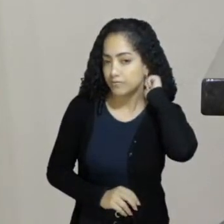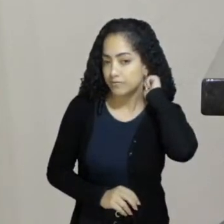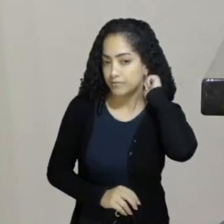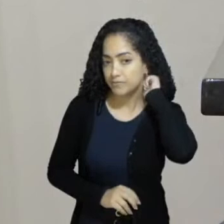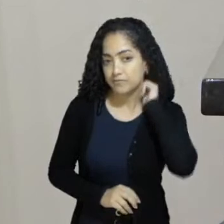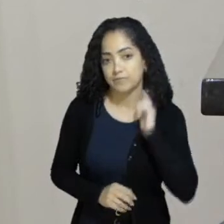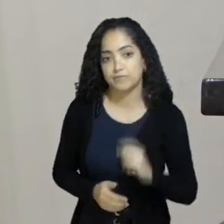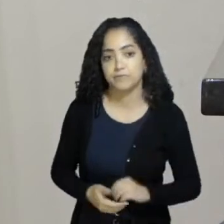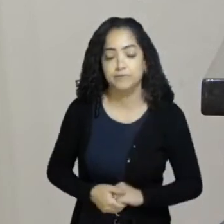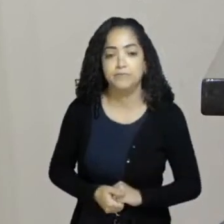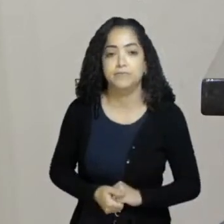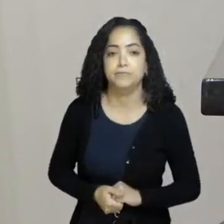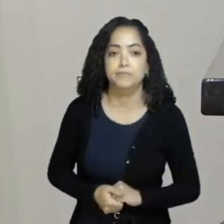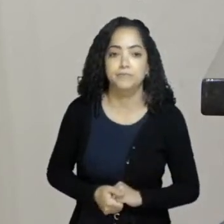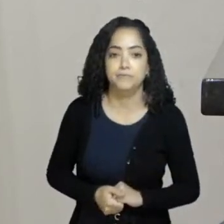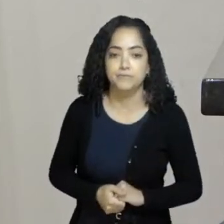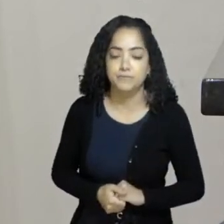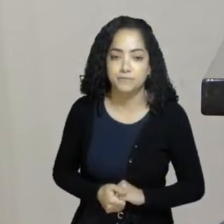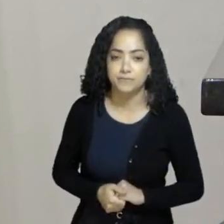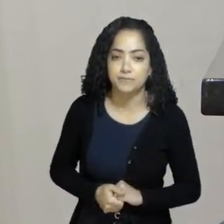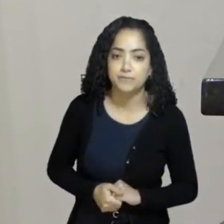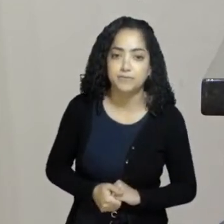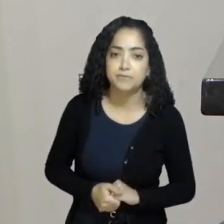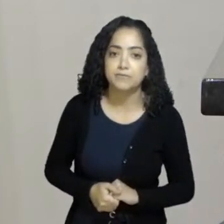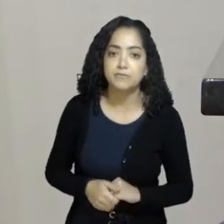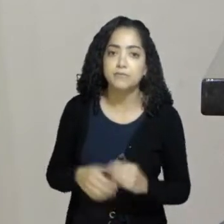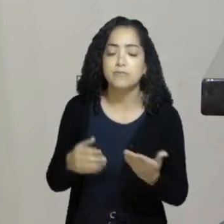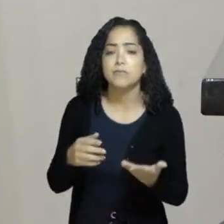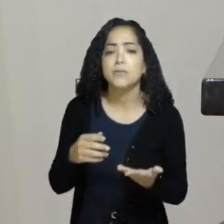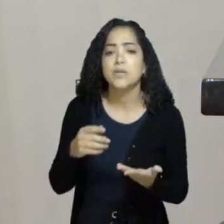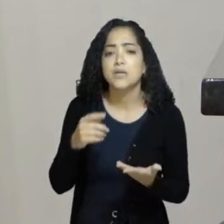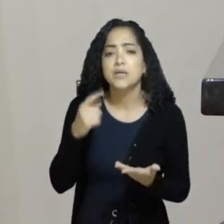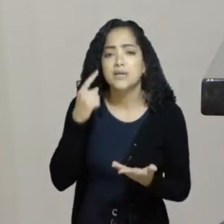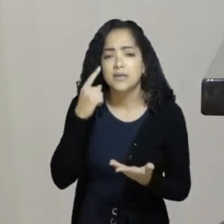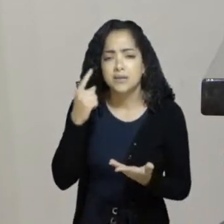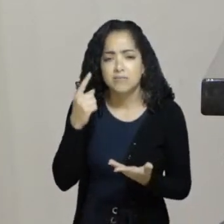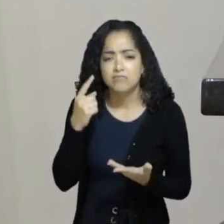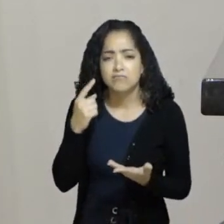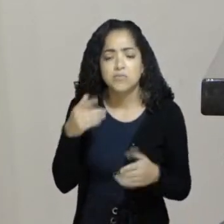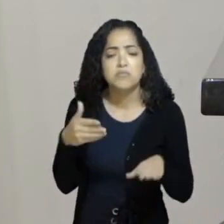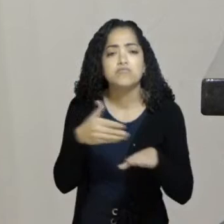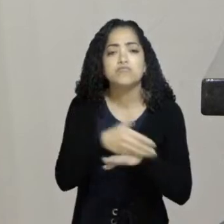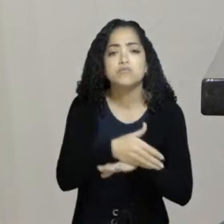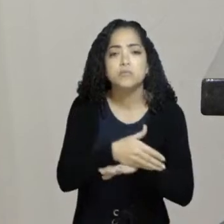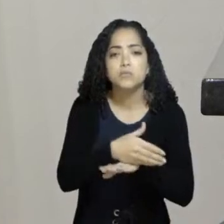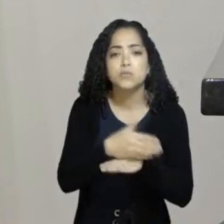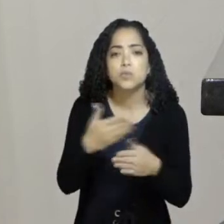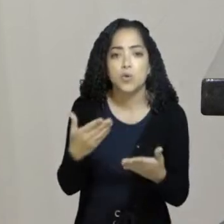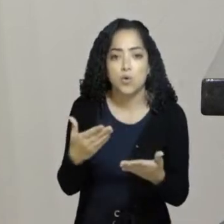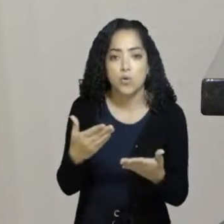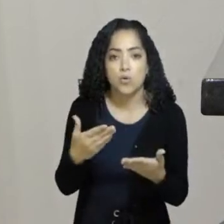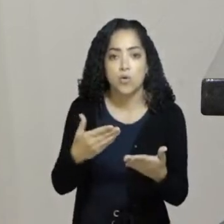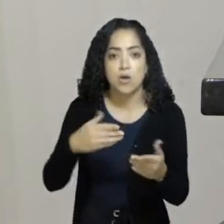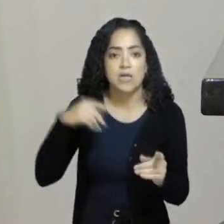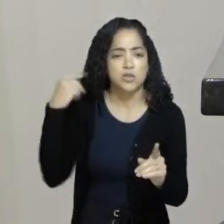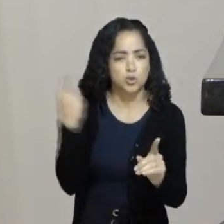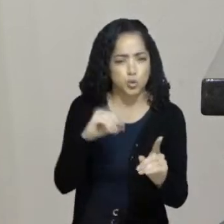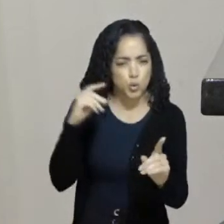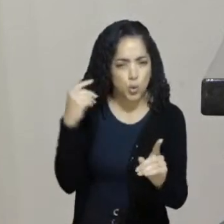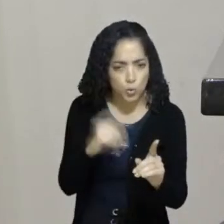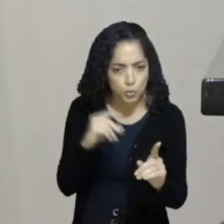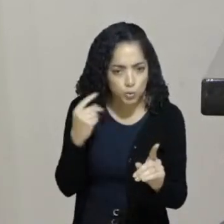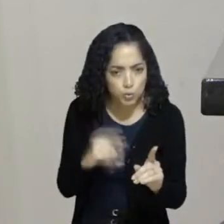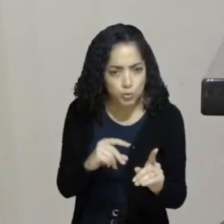e é engraçado eles falar em torturas quem já visitou o caso aqui tortura só se for de encher o pão